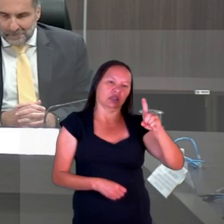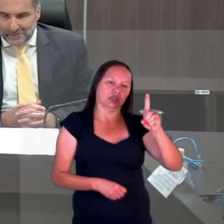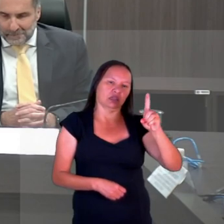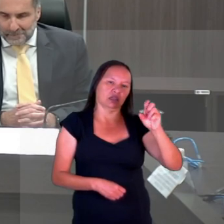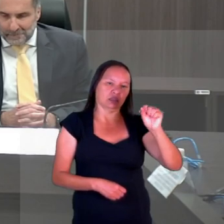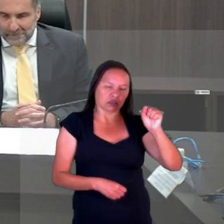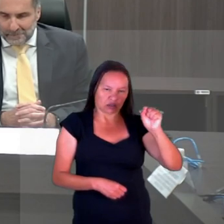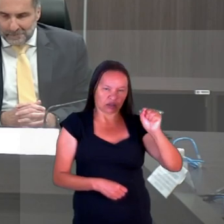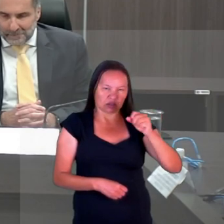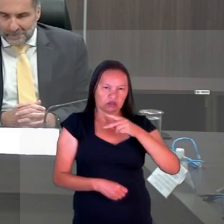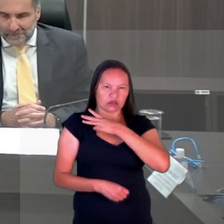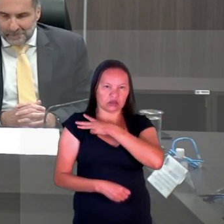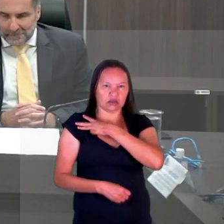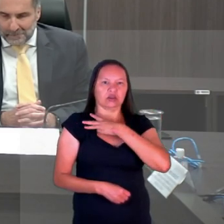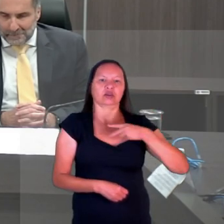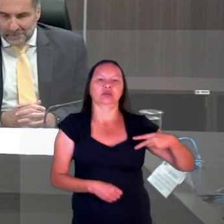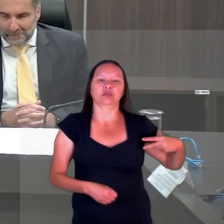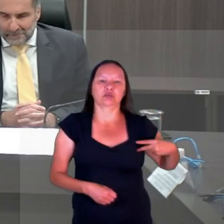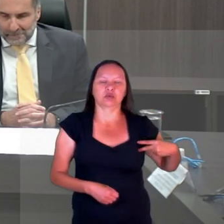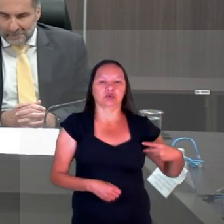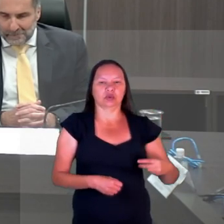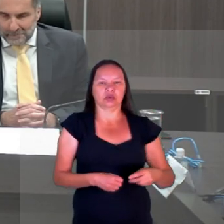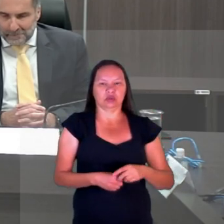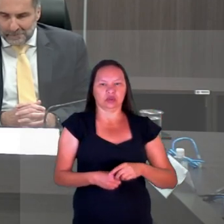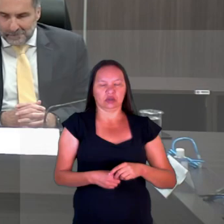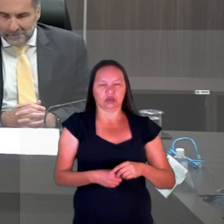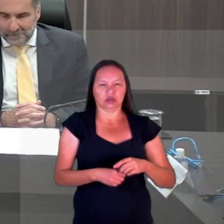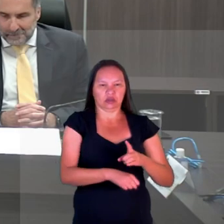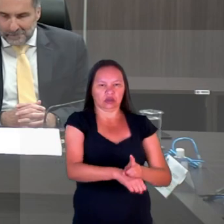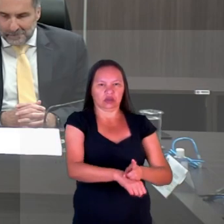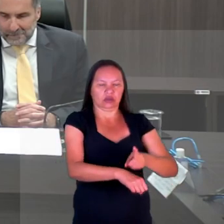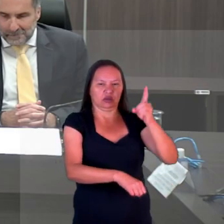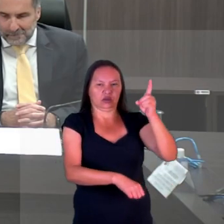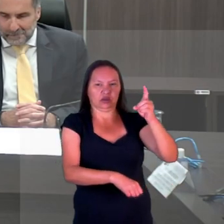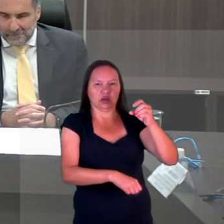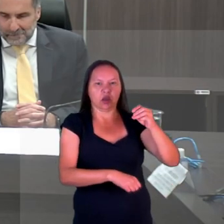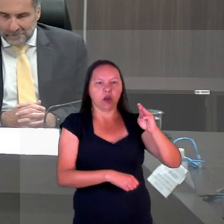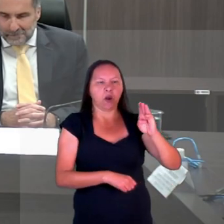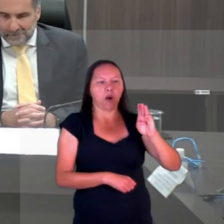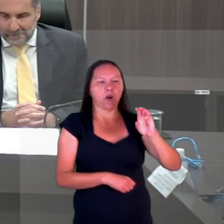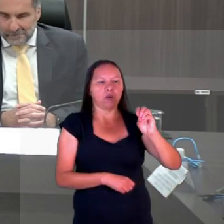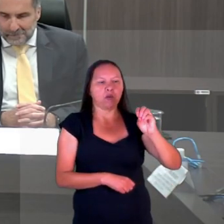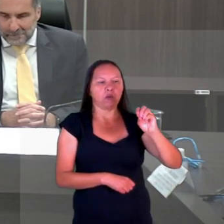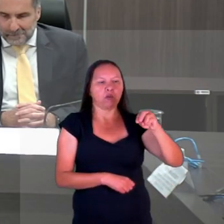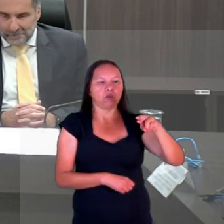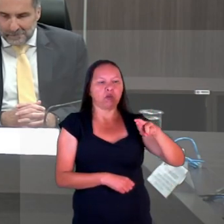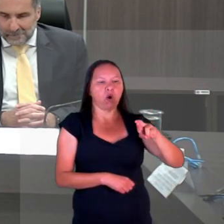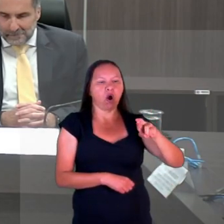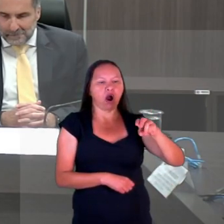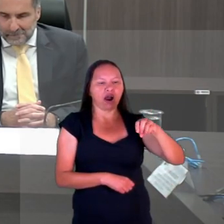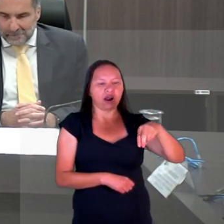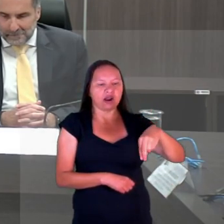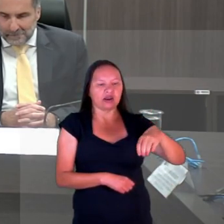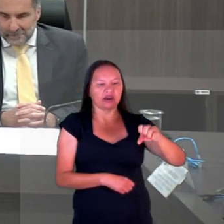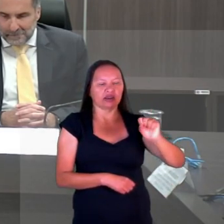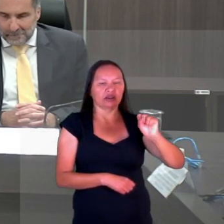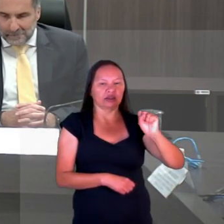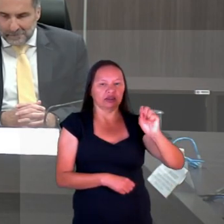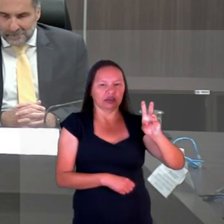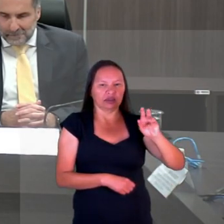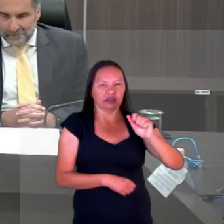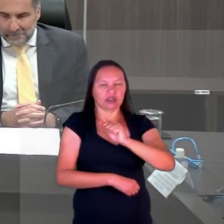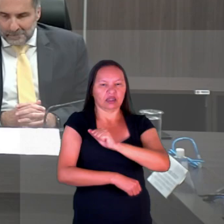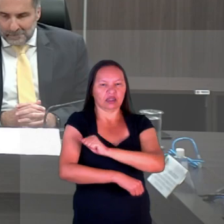ministério público e a Dra Alexandra boilen promotora de Justiça do Ministério Público de Alagoas e